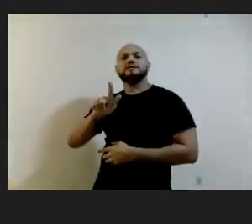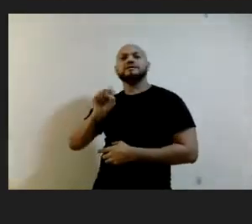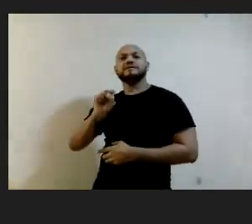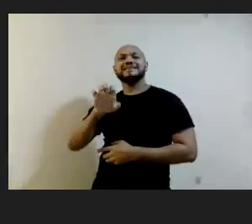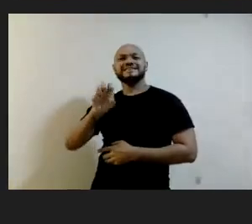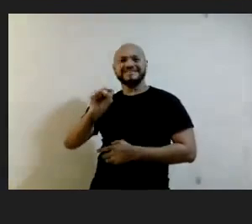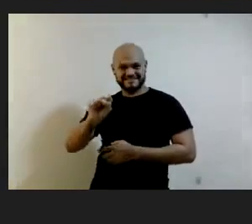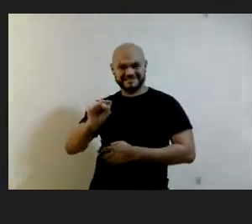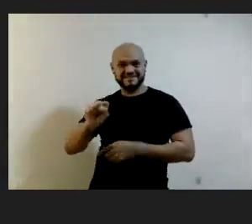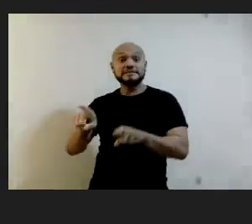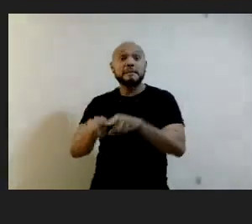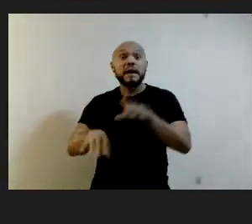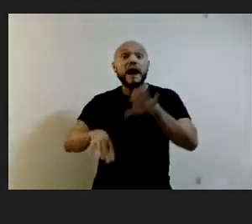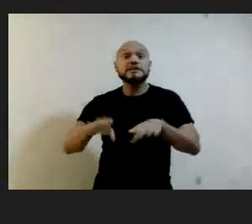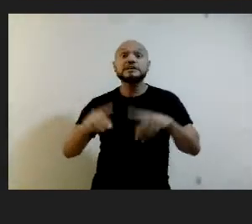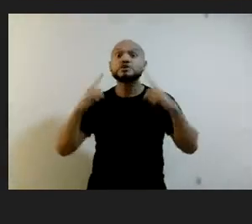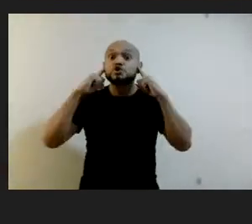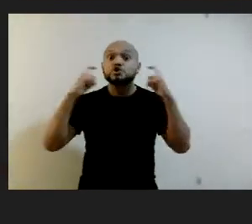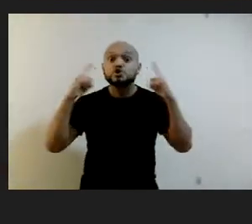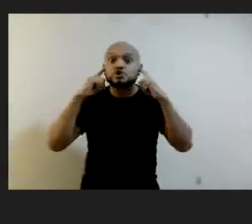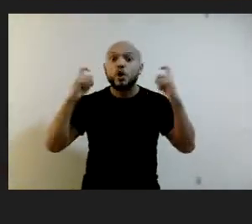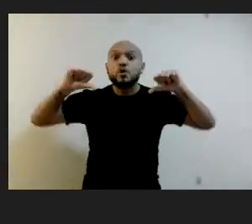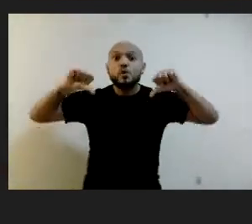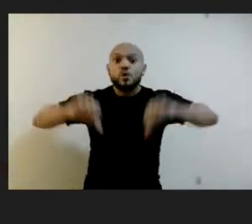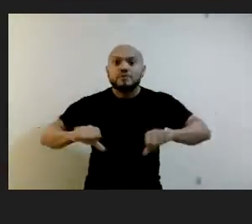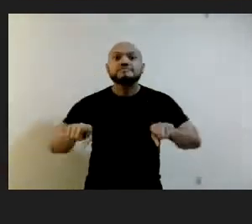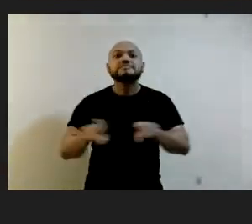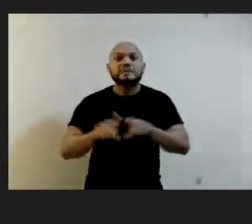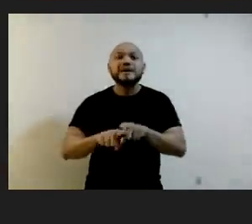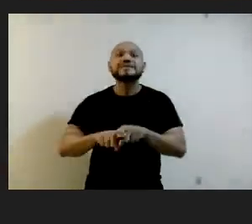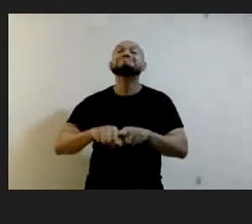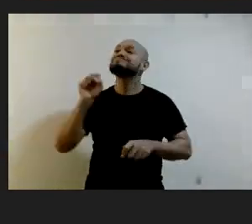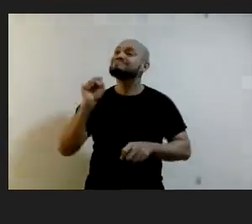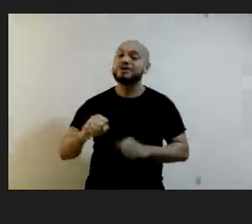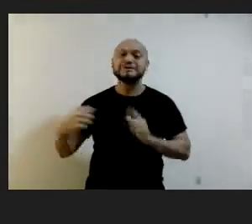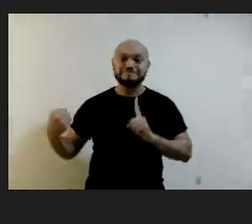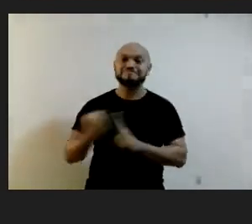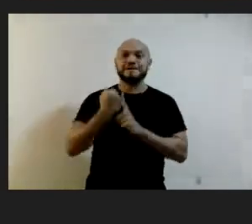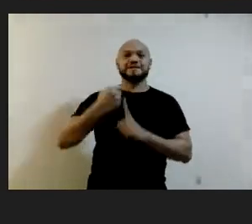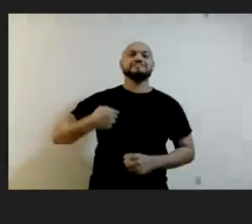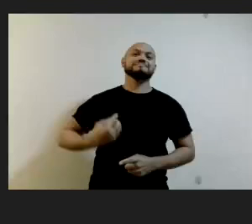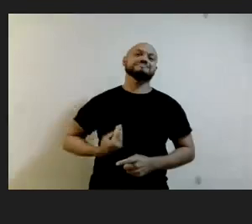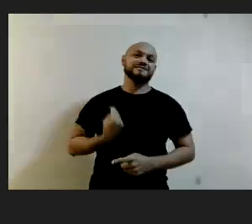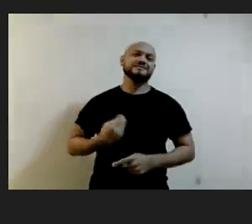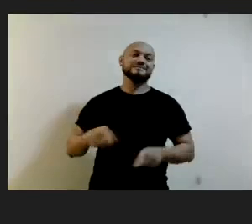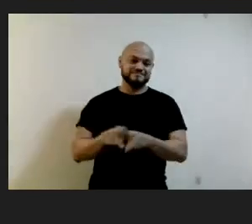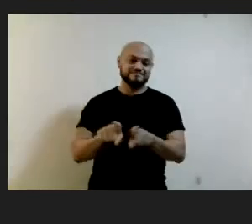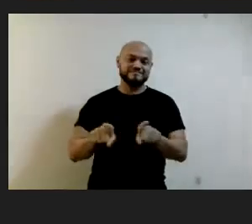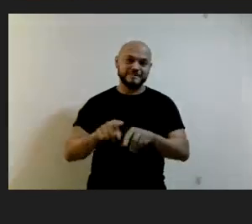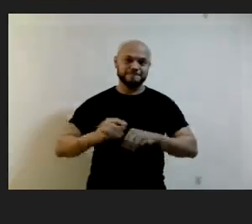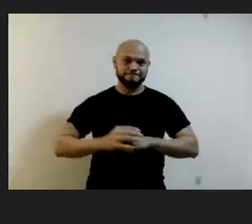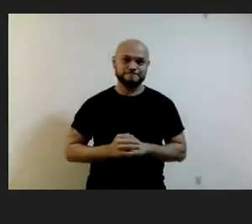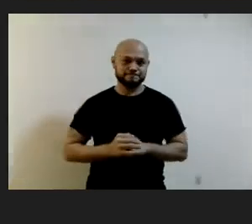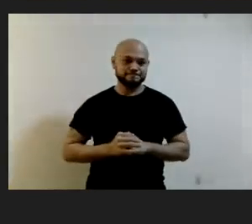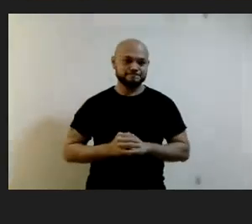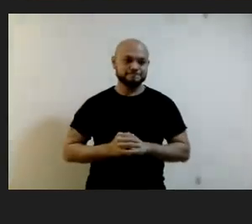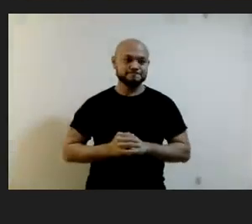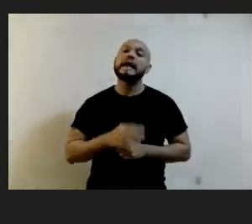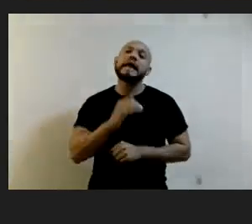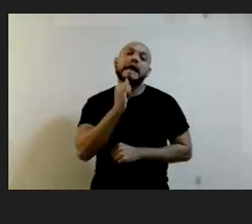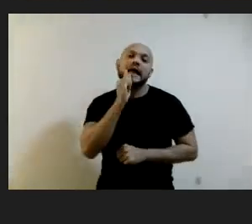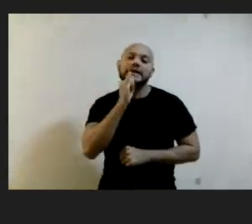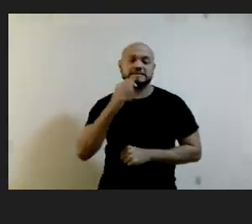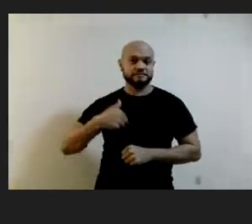poluição sonora. Ela é muito danosa, né? Então, eu vou fazer uma corrida, por exemplo,